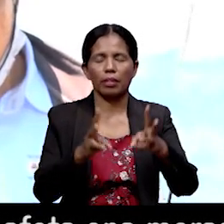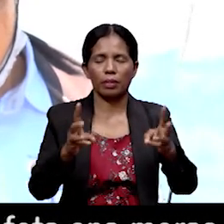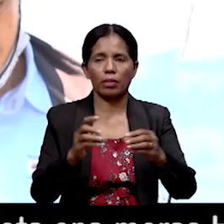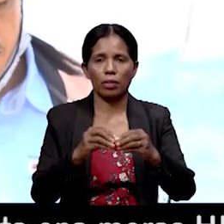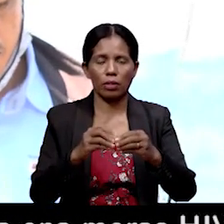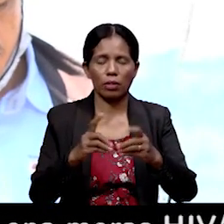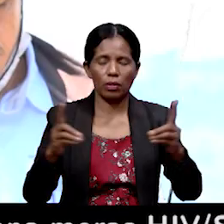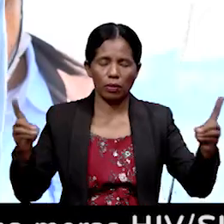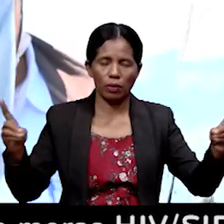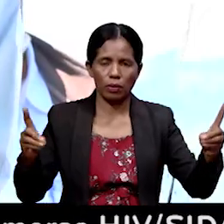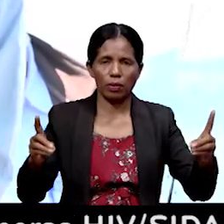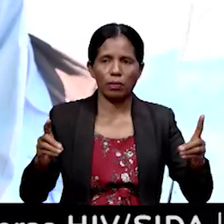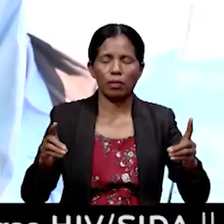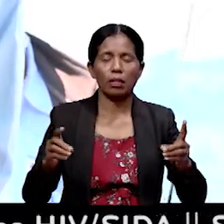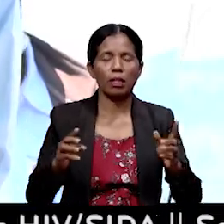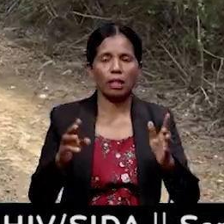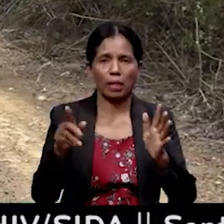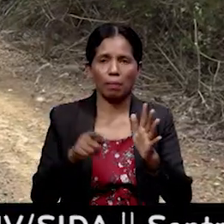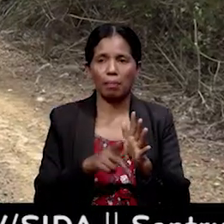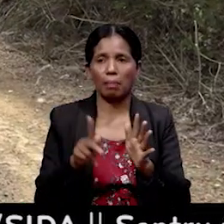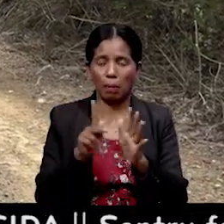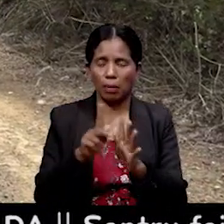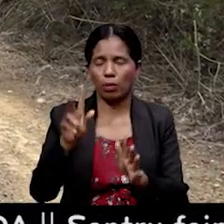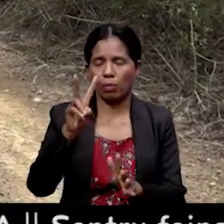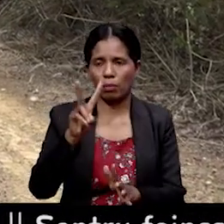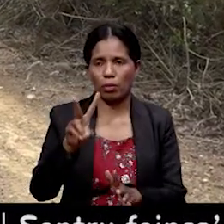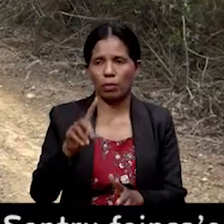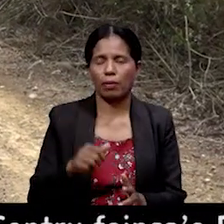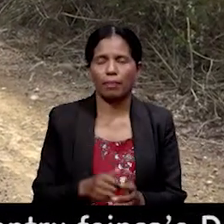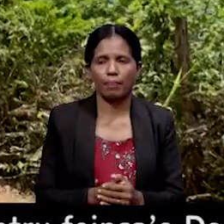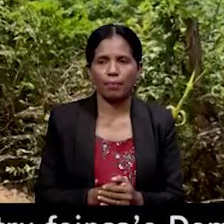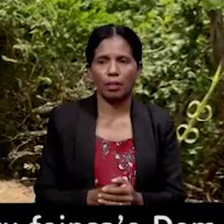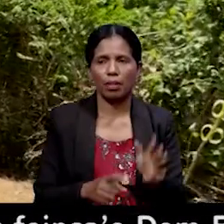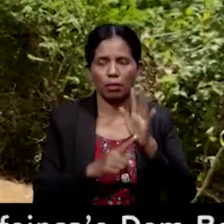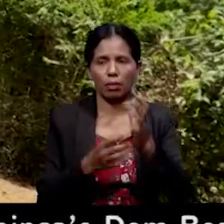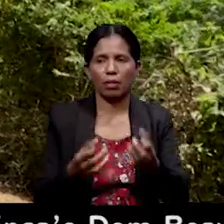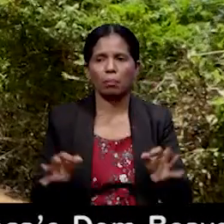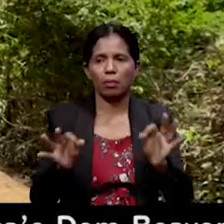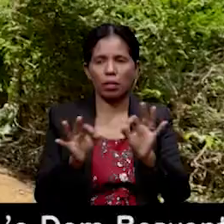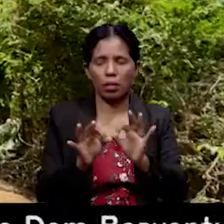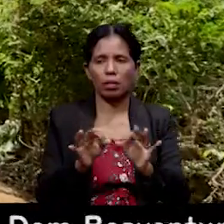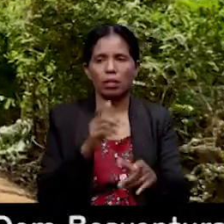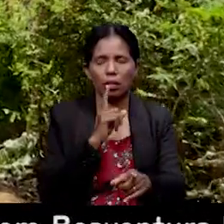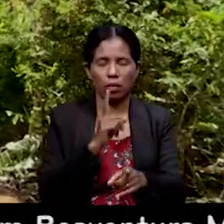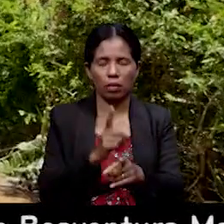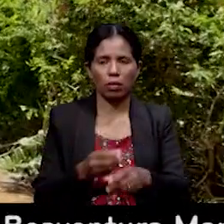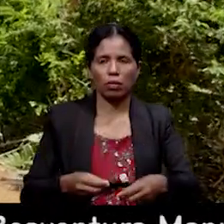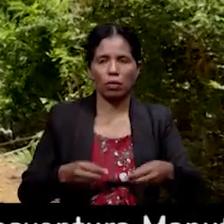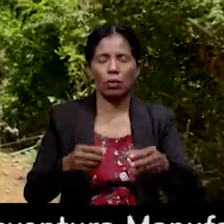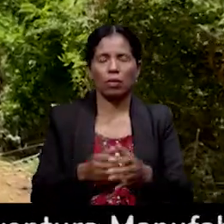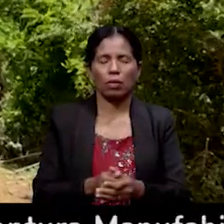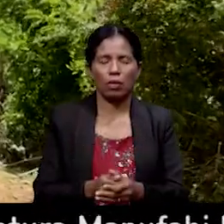quilômetro Rua Pontu Rua idane hatudu kata kimportante tebes fornece oportunidade